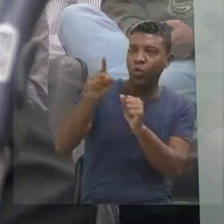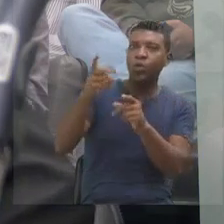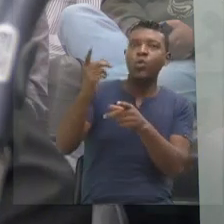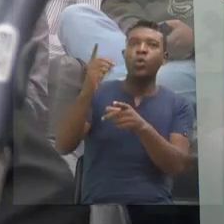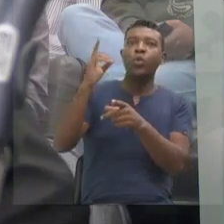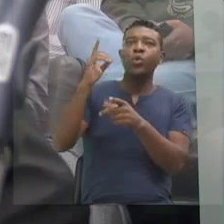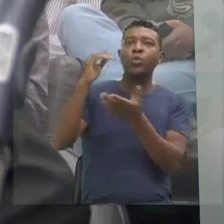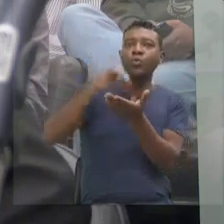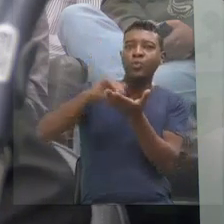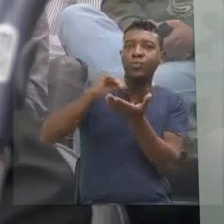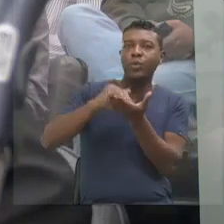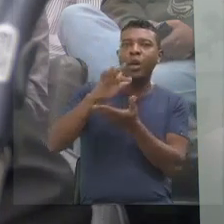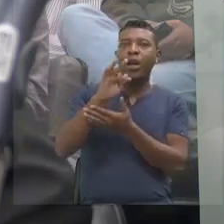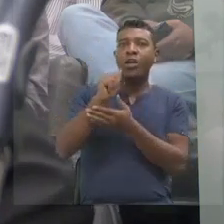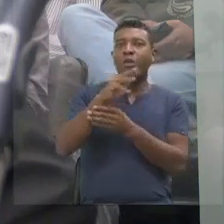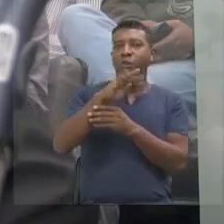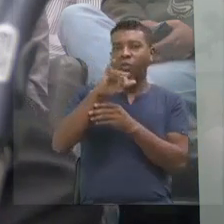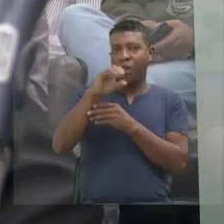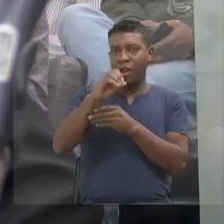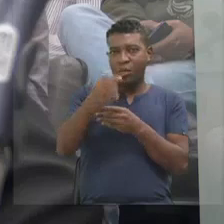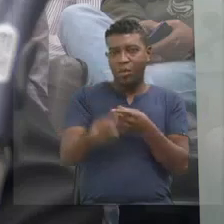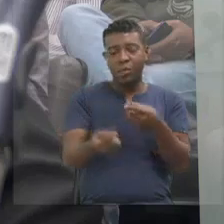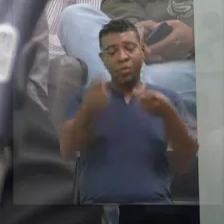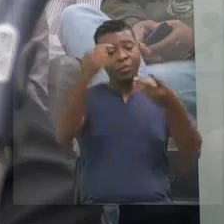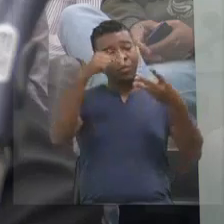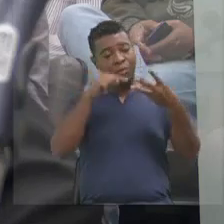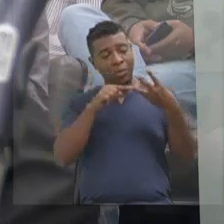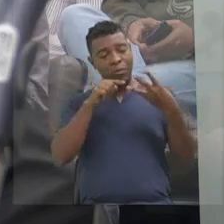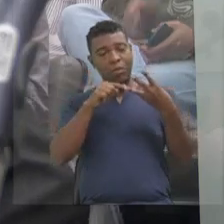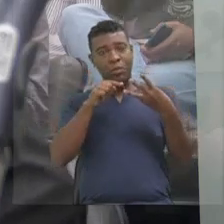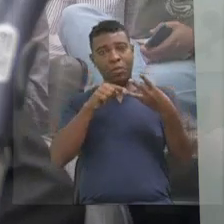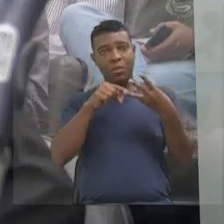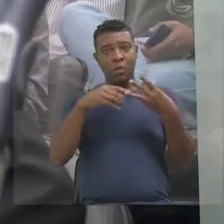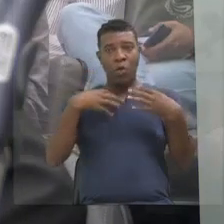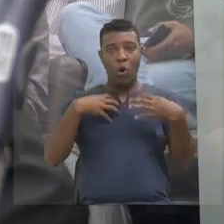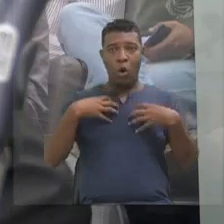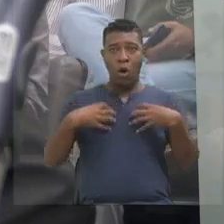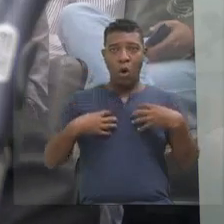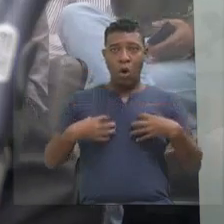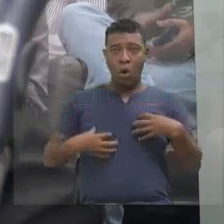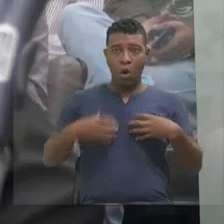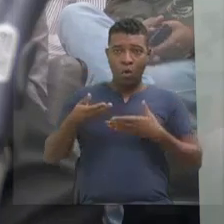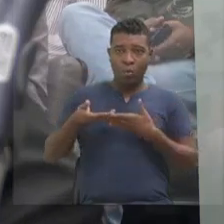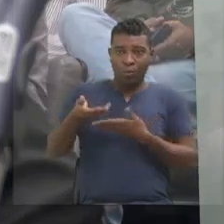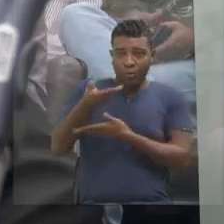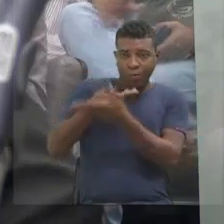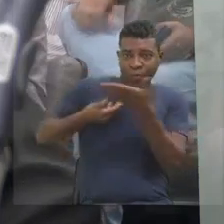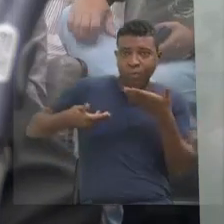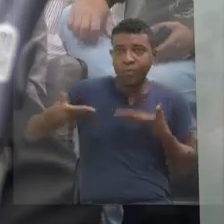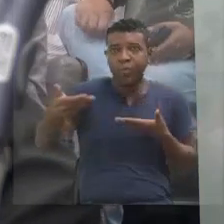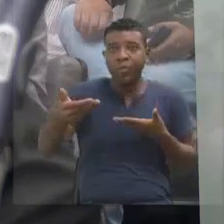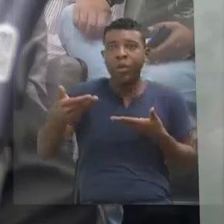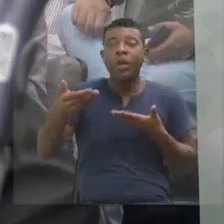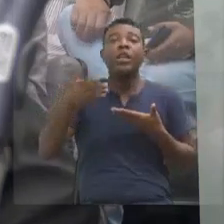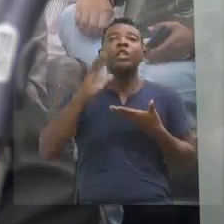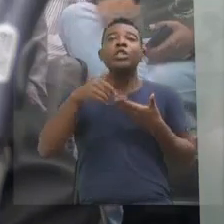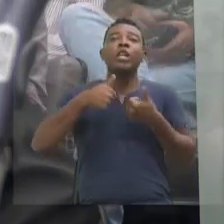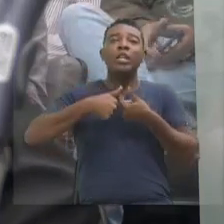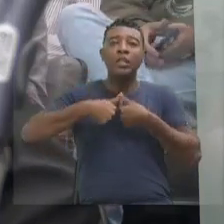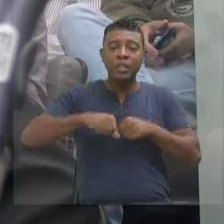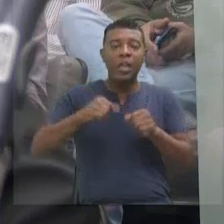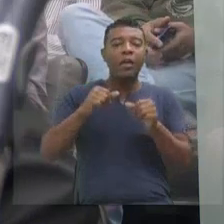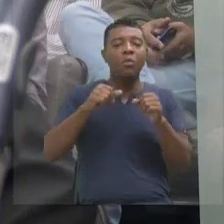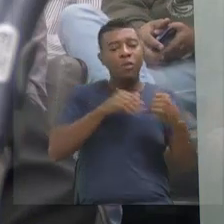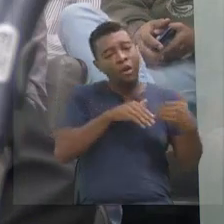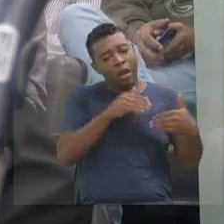e no terceiro ponto que é a questões dos transplante já estamos alinhando também juntamente para que a gente consiga fazer essas